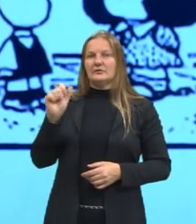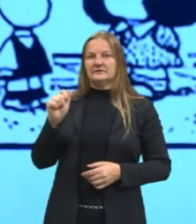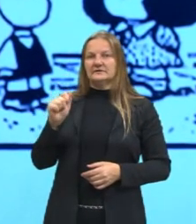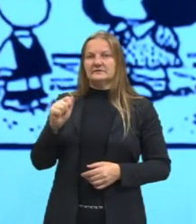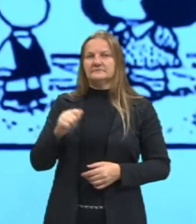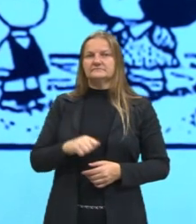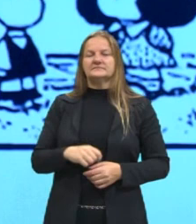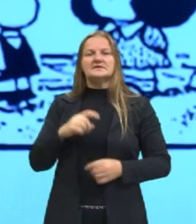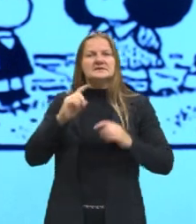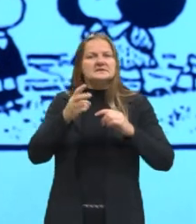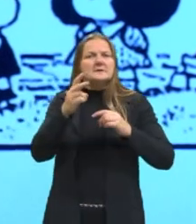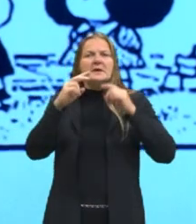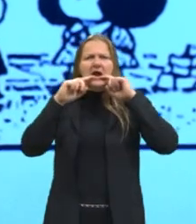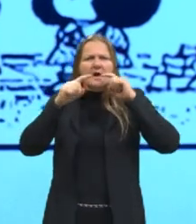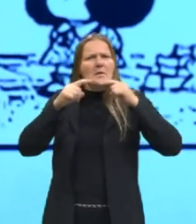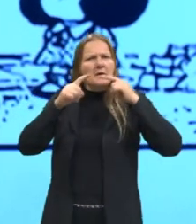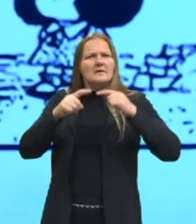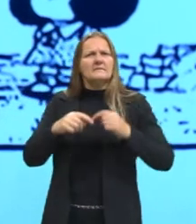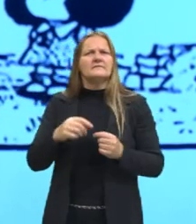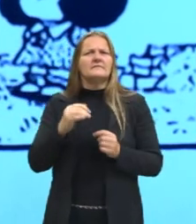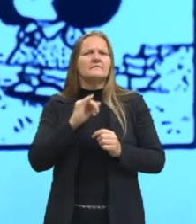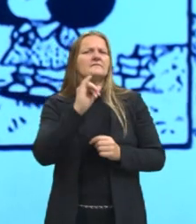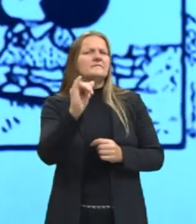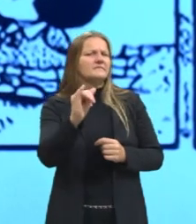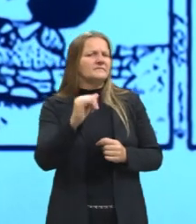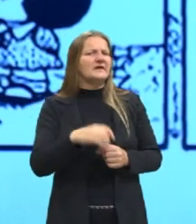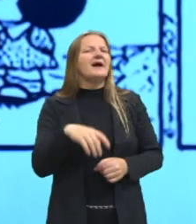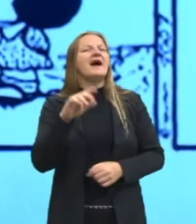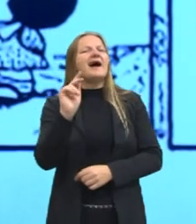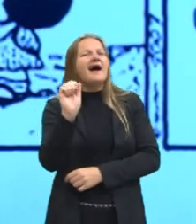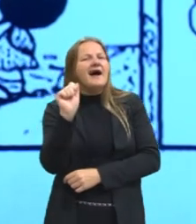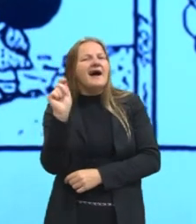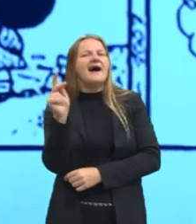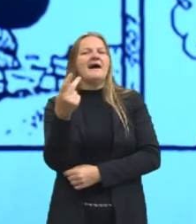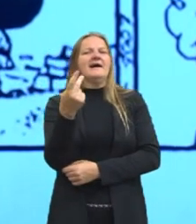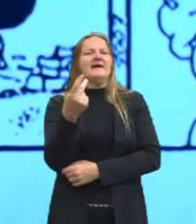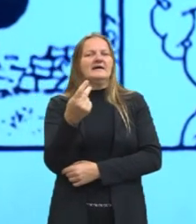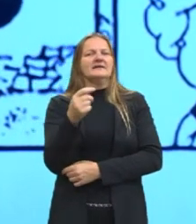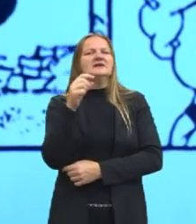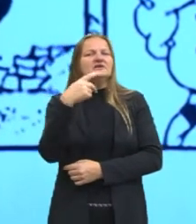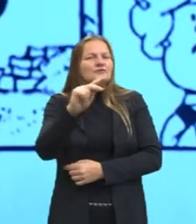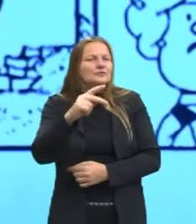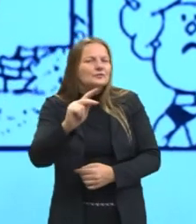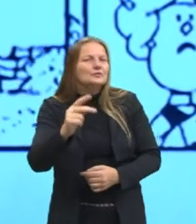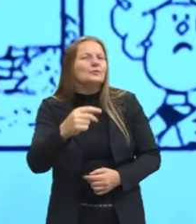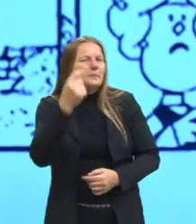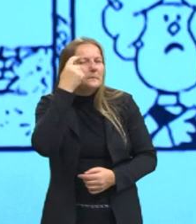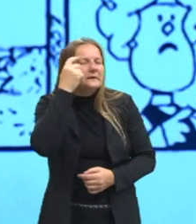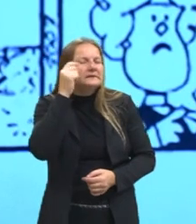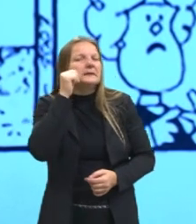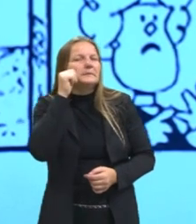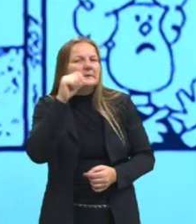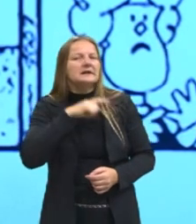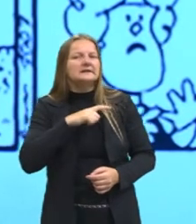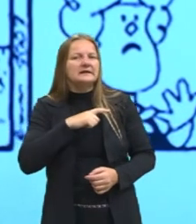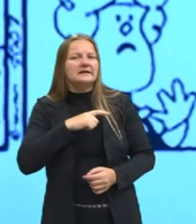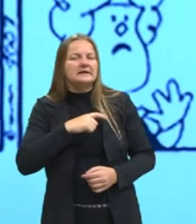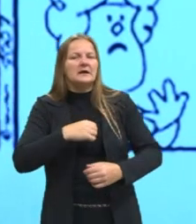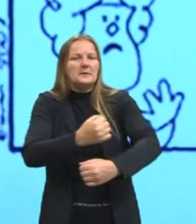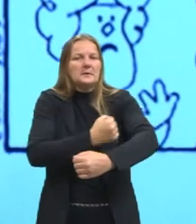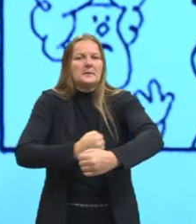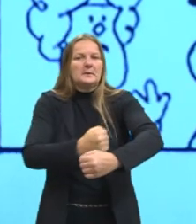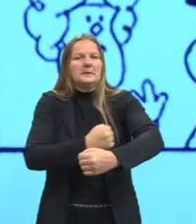uma personagem sempre muito crítica vai trazer assim a segundo Boss o na morrer que peida